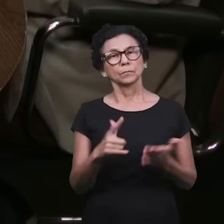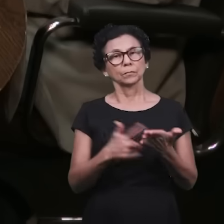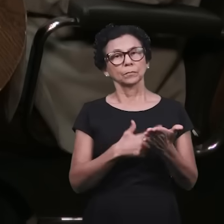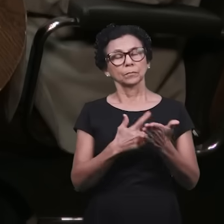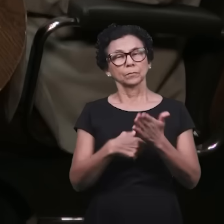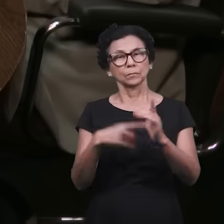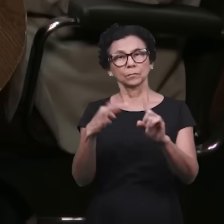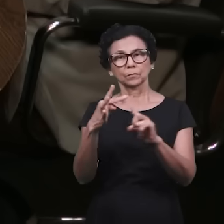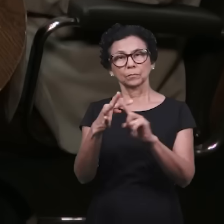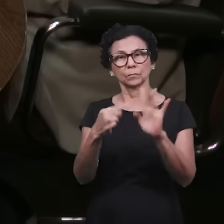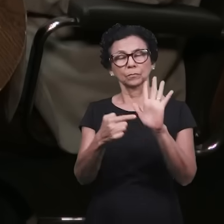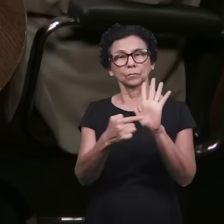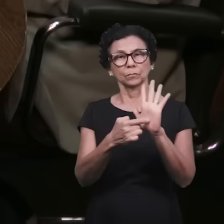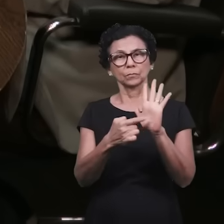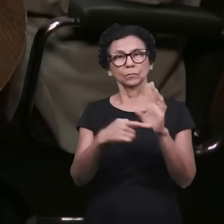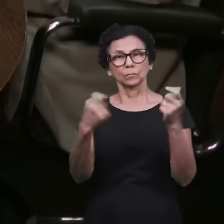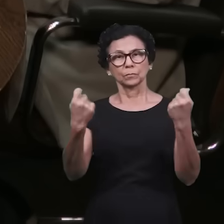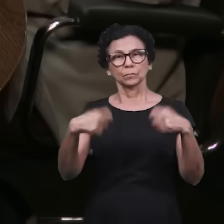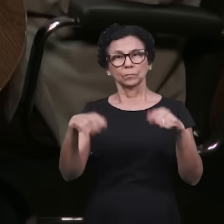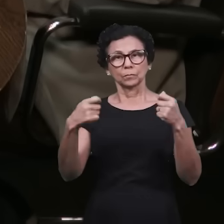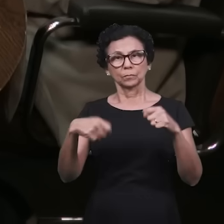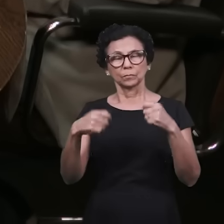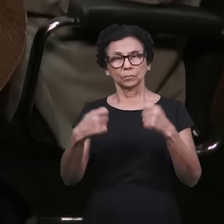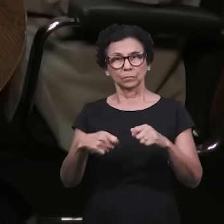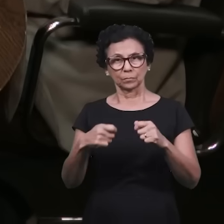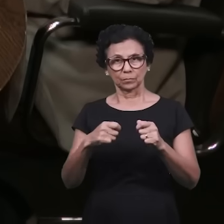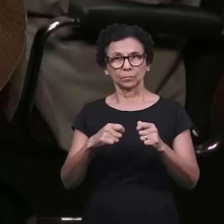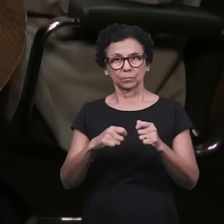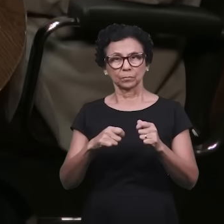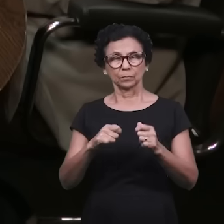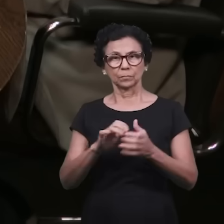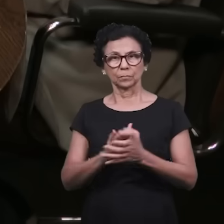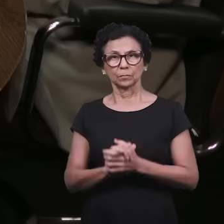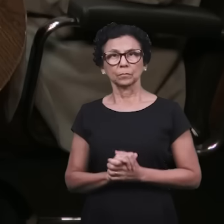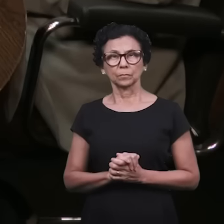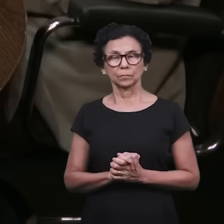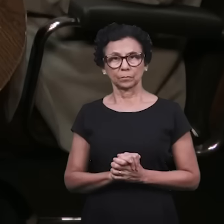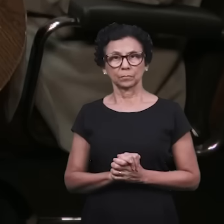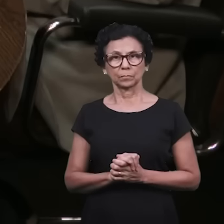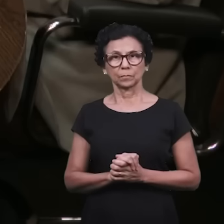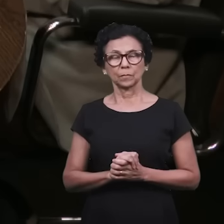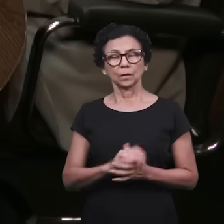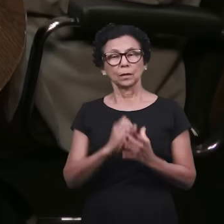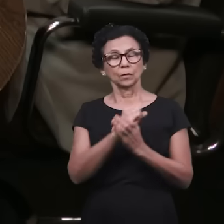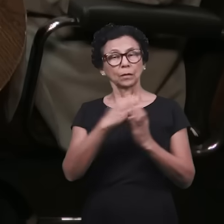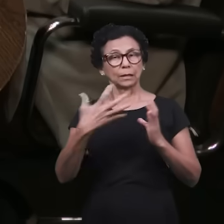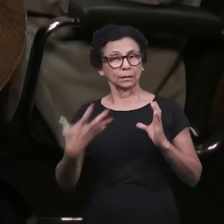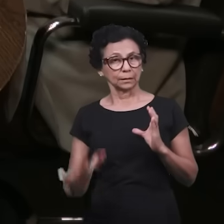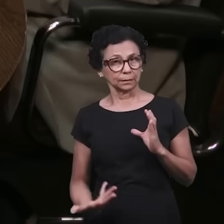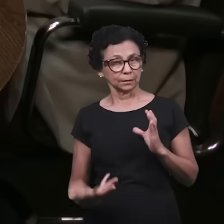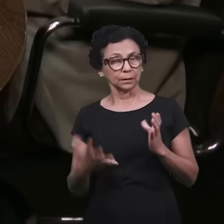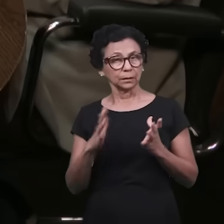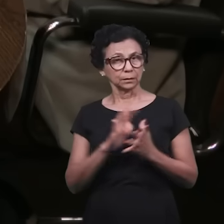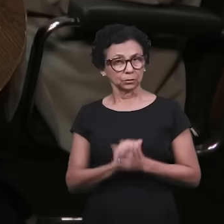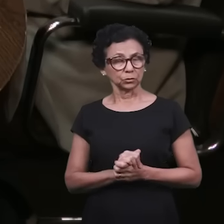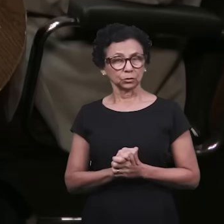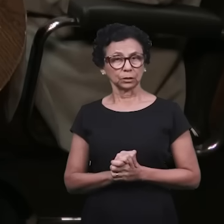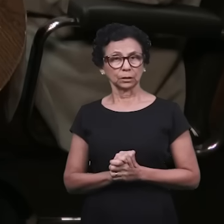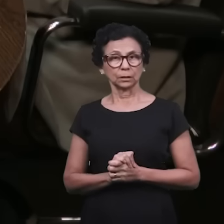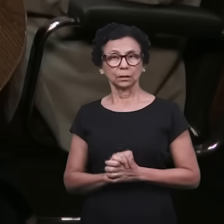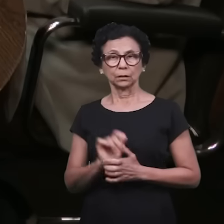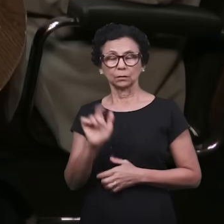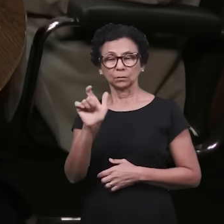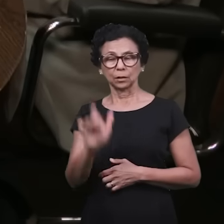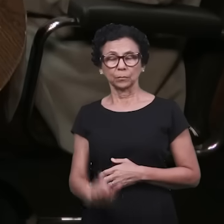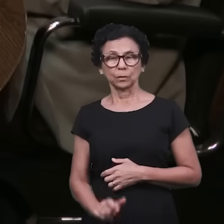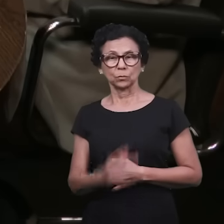as necessidades do pastor, do servo do Senhor, para ser levantado. Em posição de dos presbitérios, né,